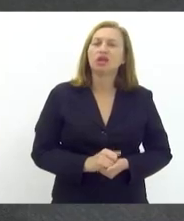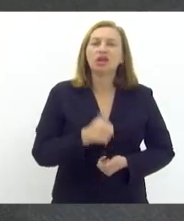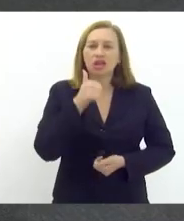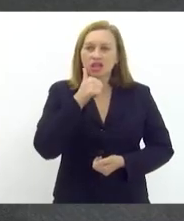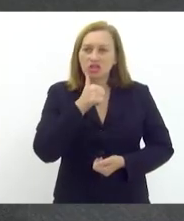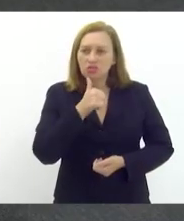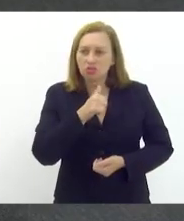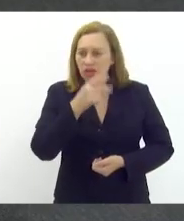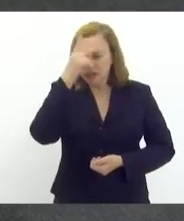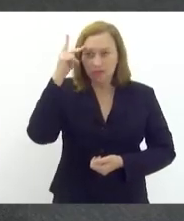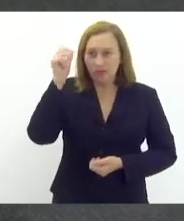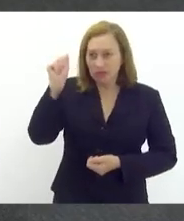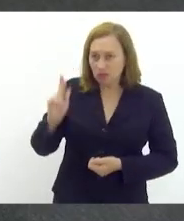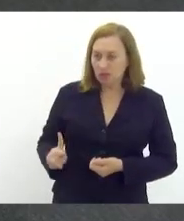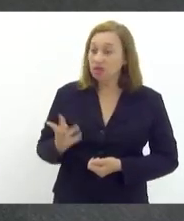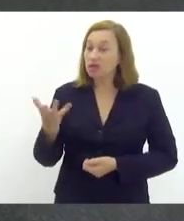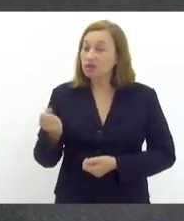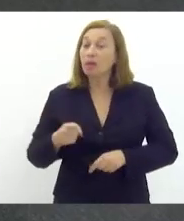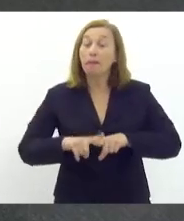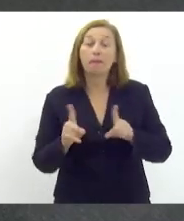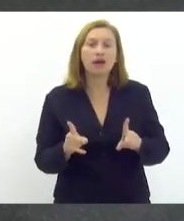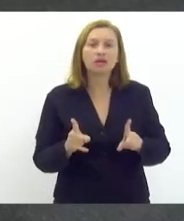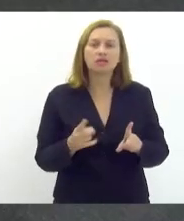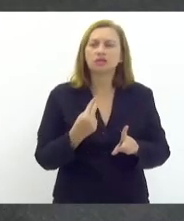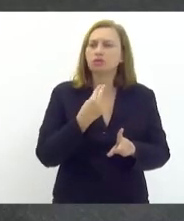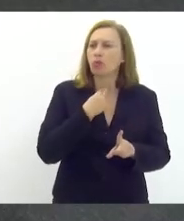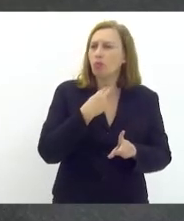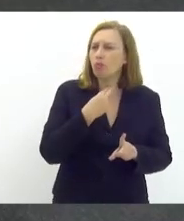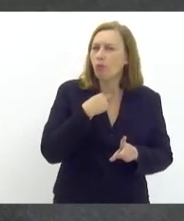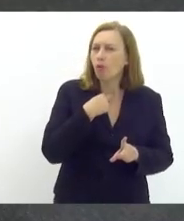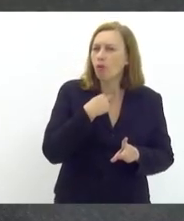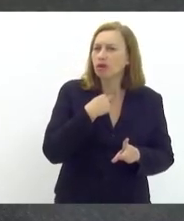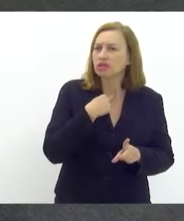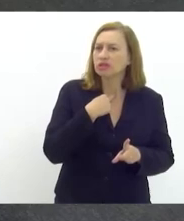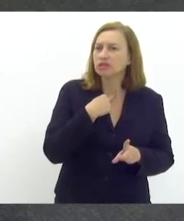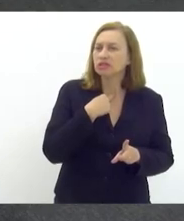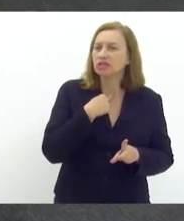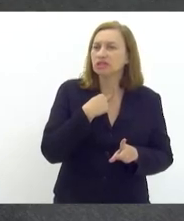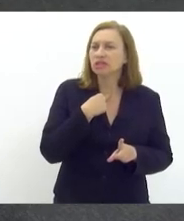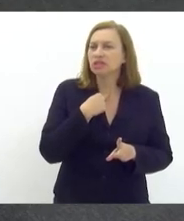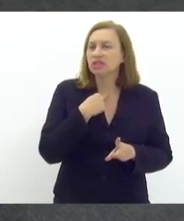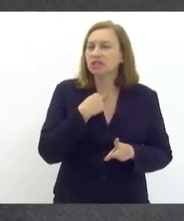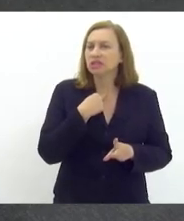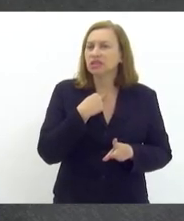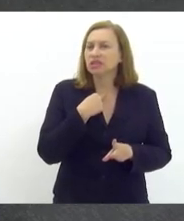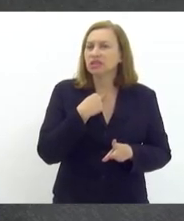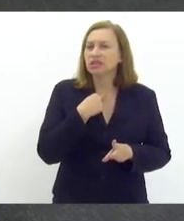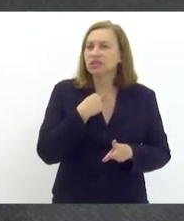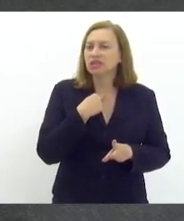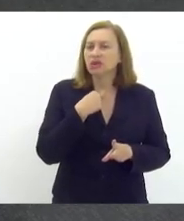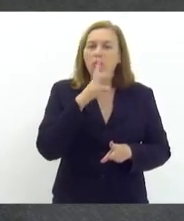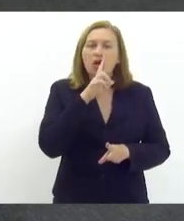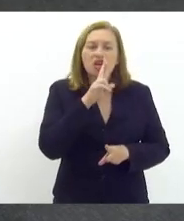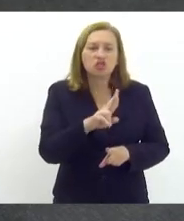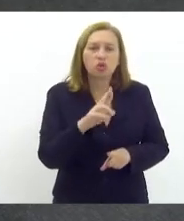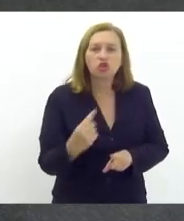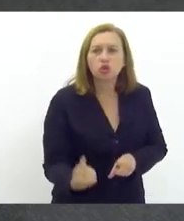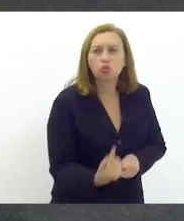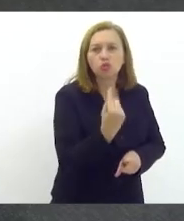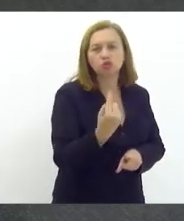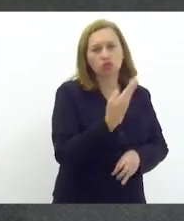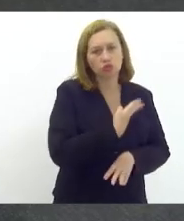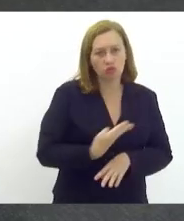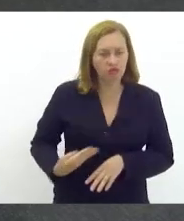pensionistas recebam Mas isso não pode satisfazer isso não pode ser a resposta única do